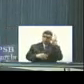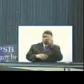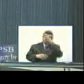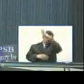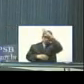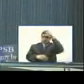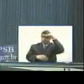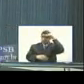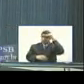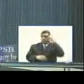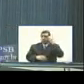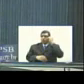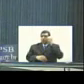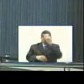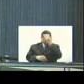presidente